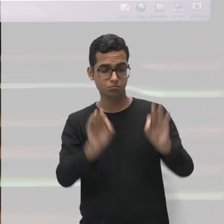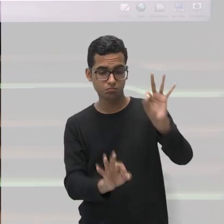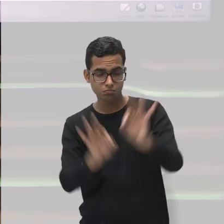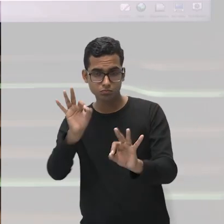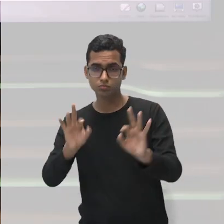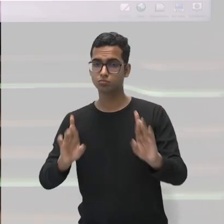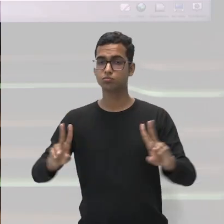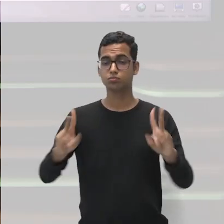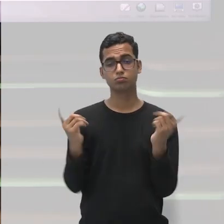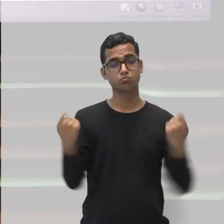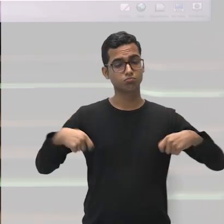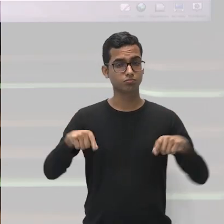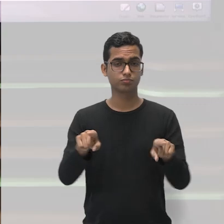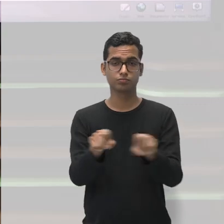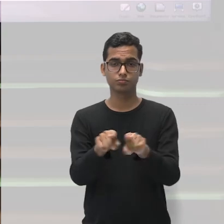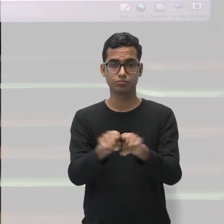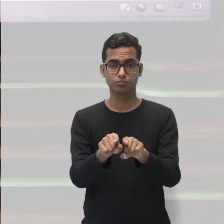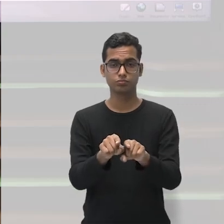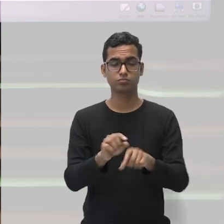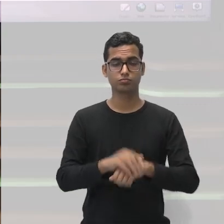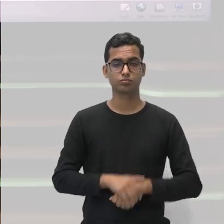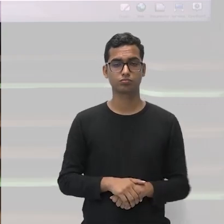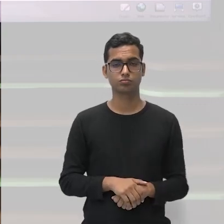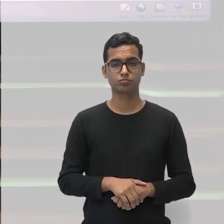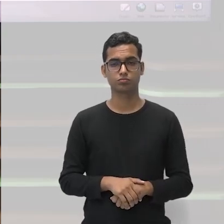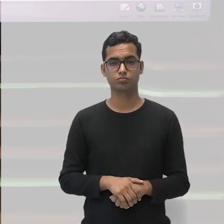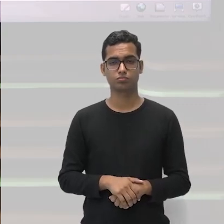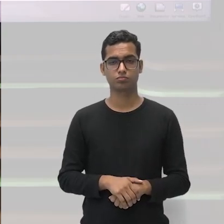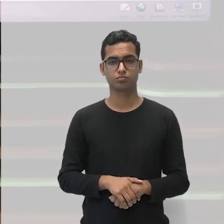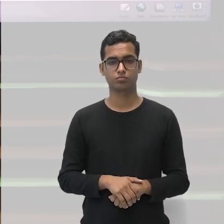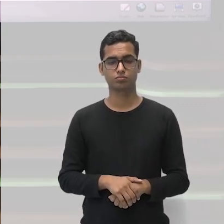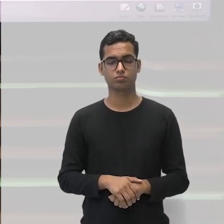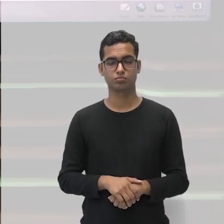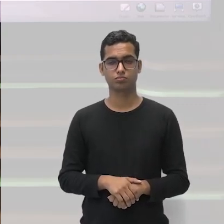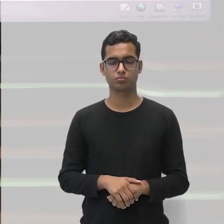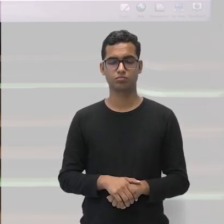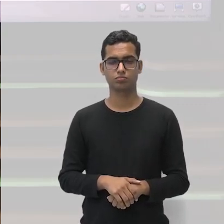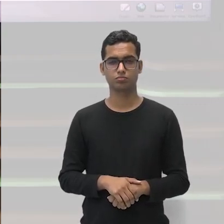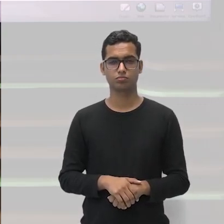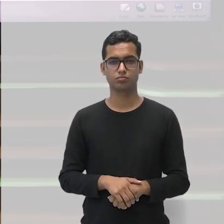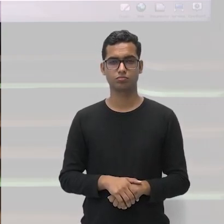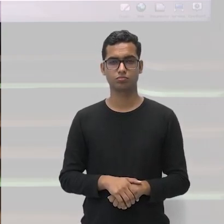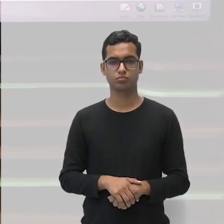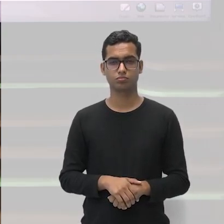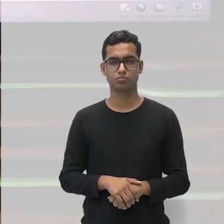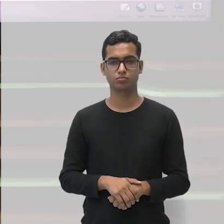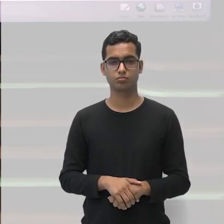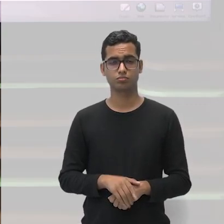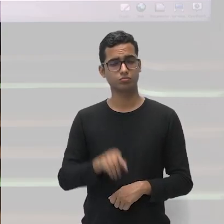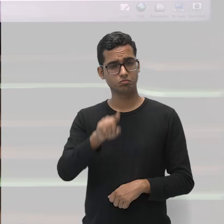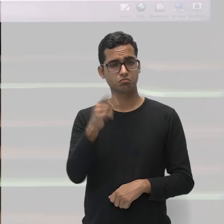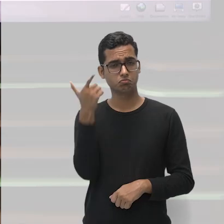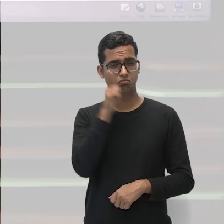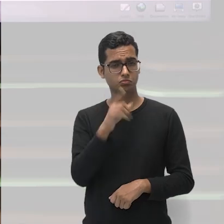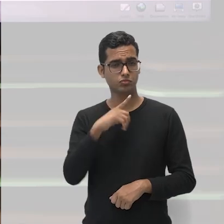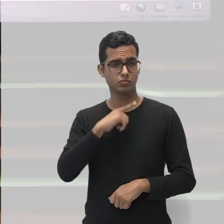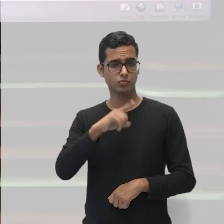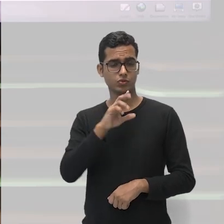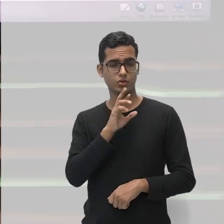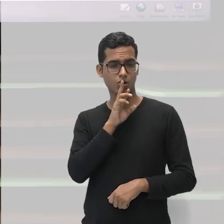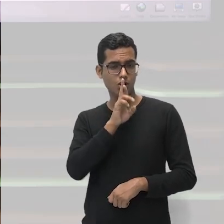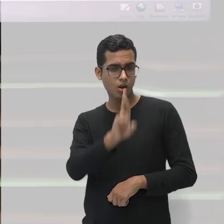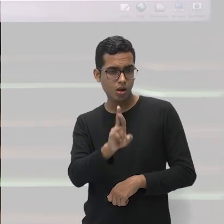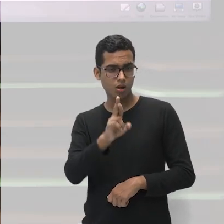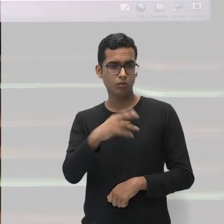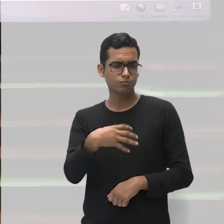as parcelas dessa adição da forma que lhe achar mais conveniente, tá bom? O importante é que você se sinta seguro para